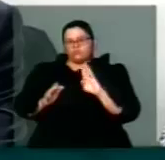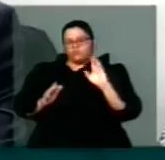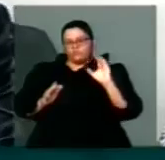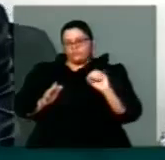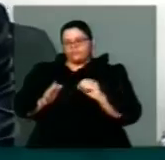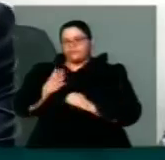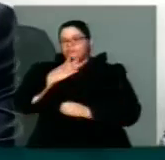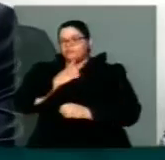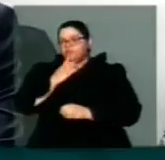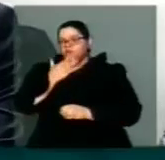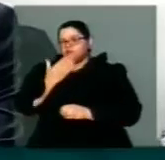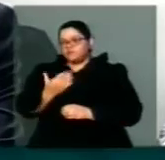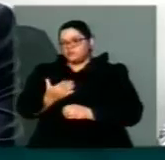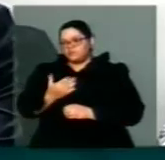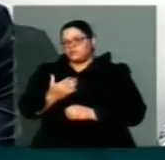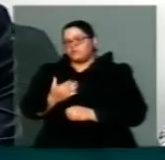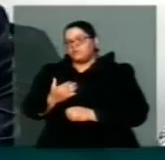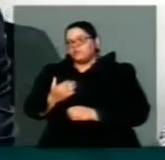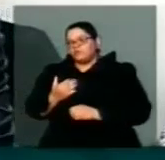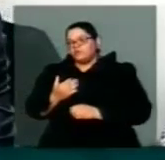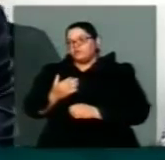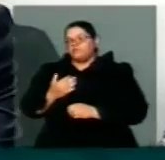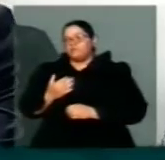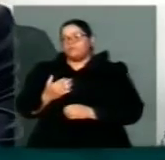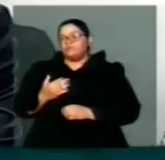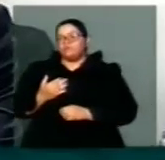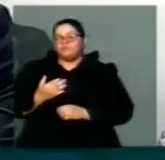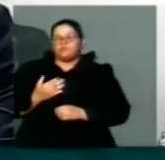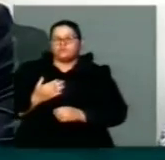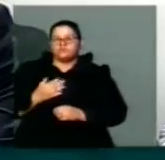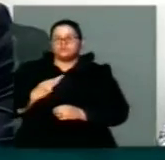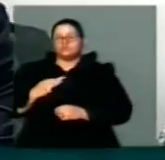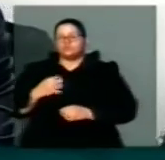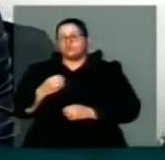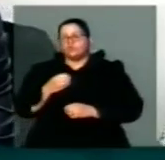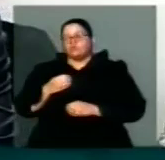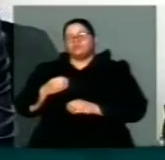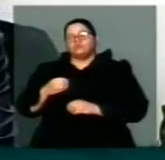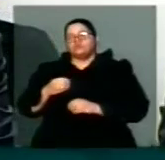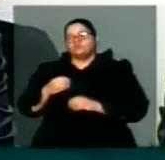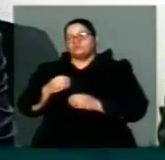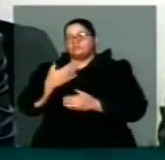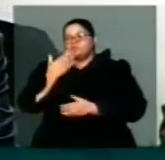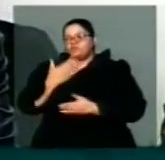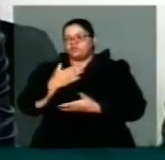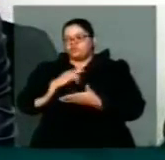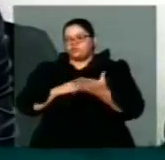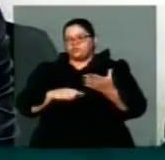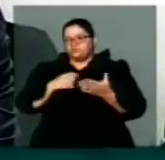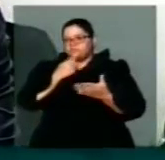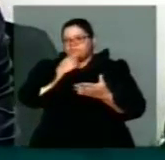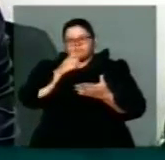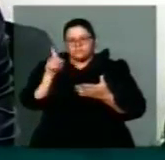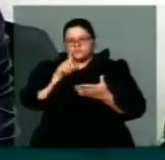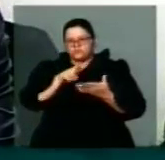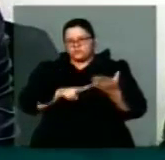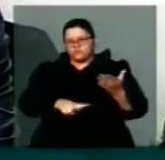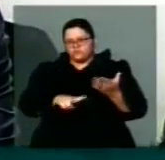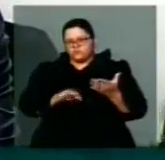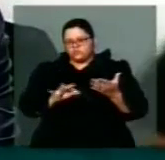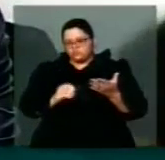pedidos de instauração de inquérito e todos os pedidos de arquivamento, ainda não tive oportunidade e tempo de ler todos, li de alguns,